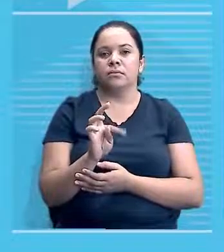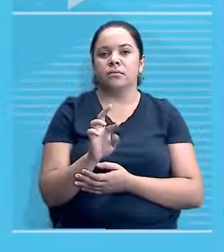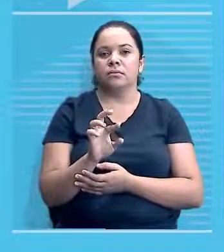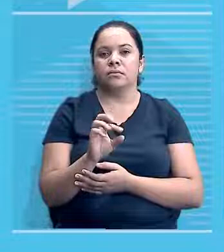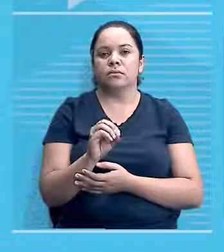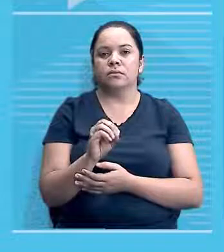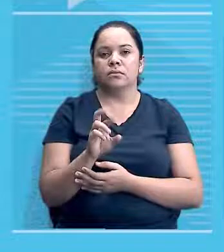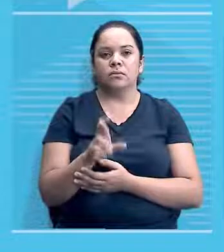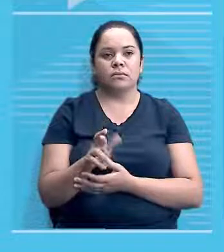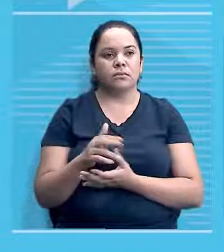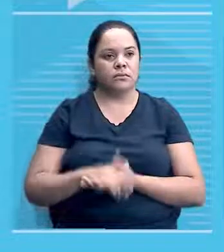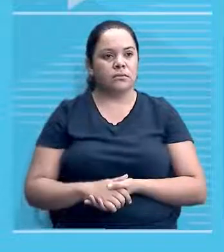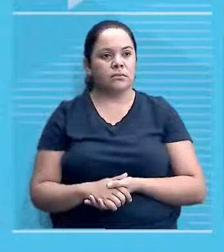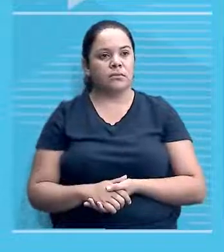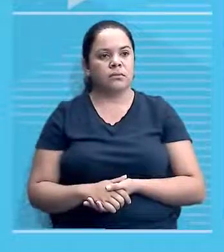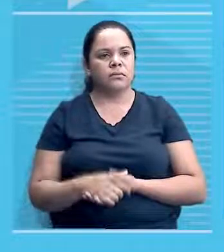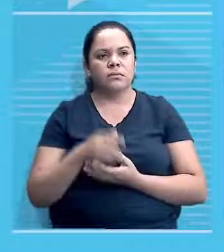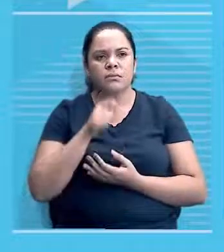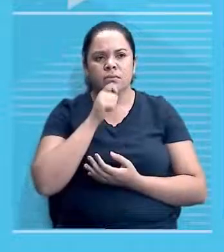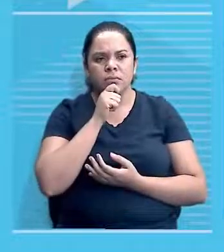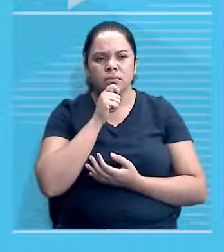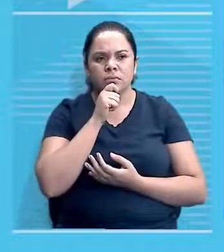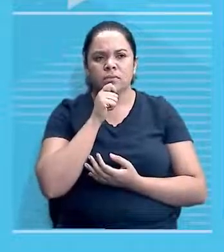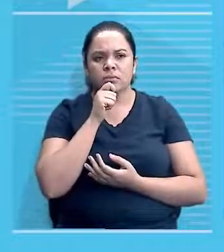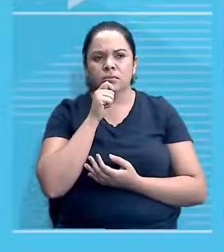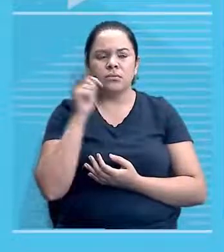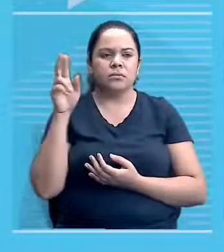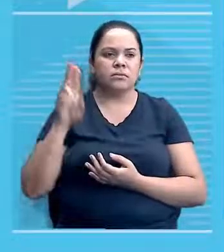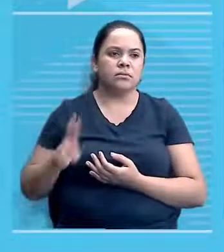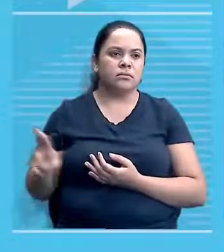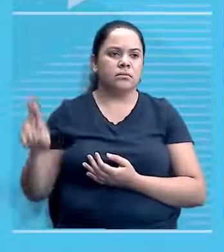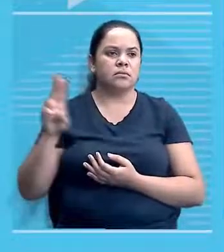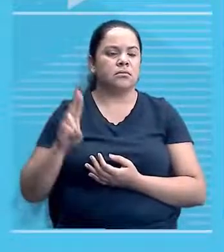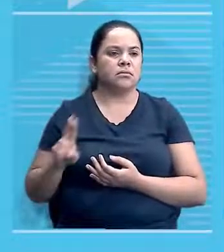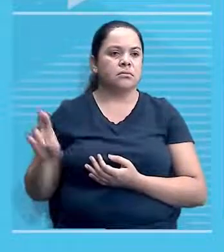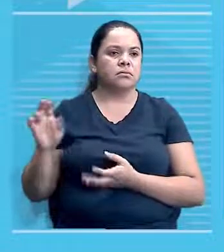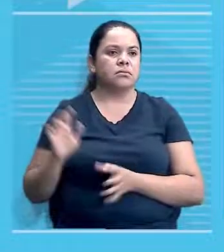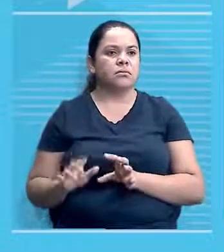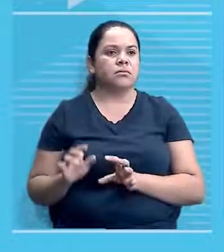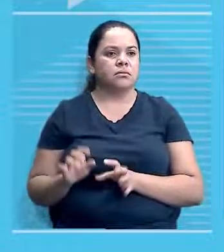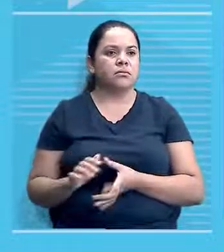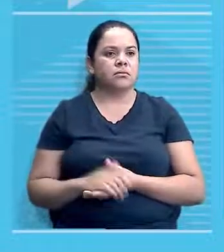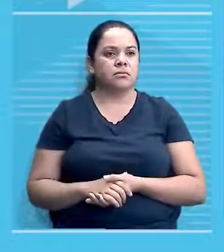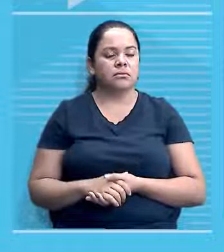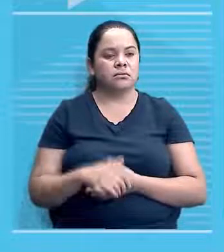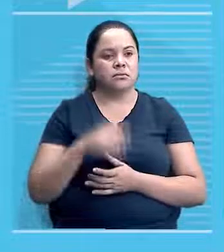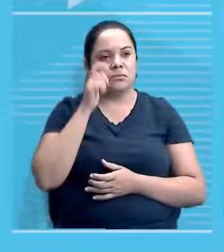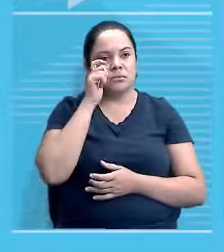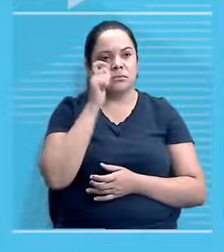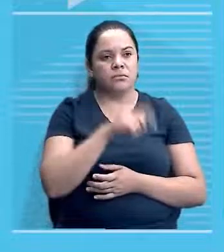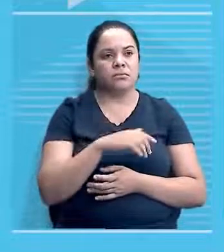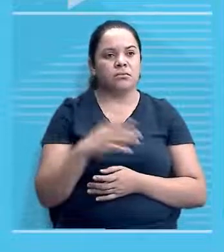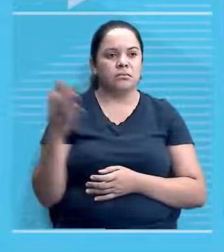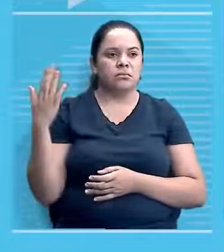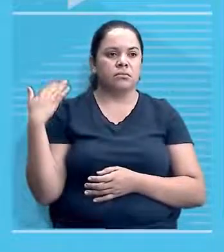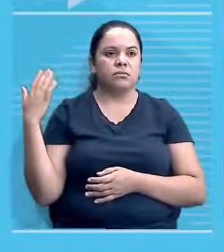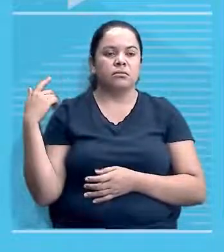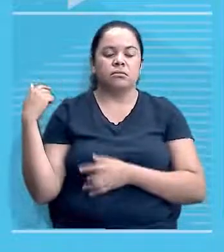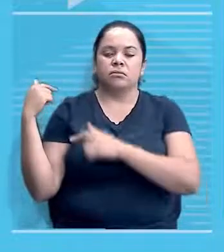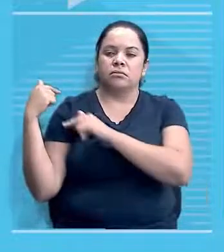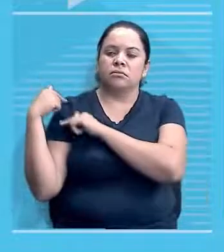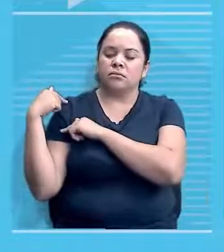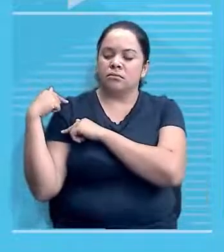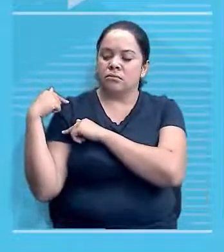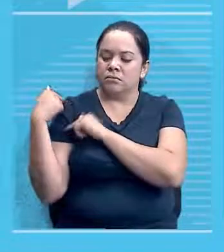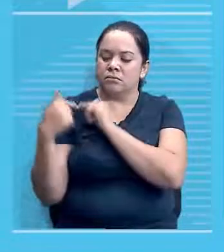interessante nessas heranças do passado né o passado a tradição se mistura com